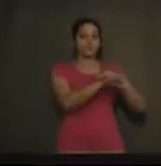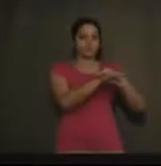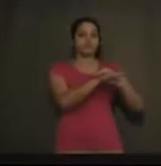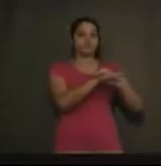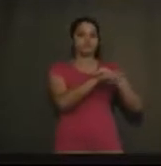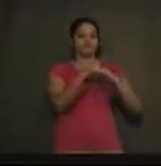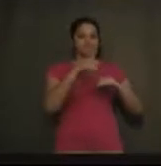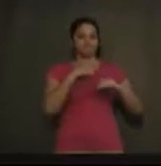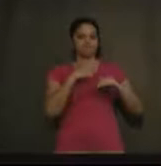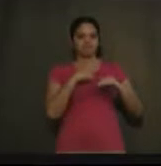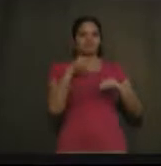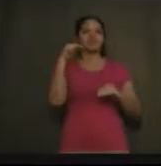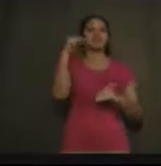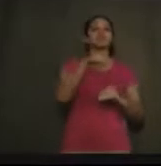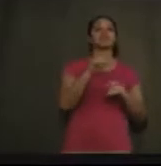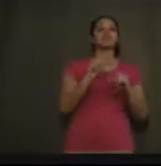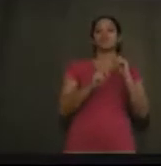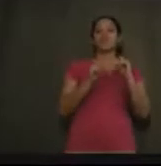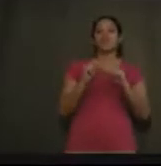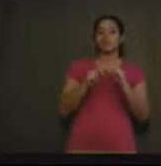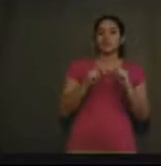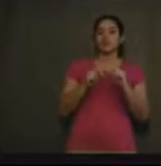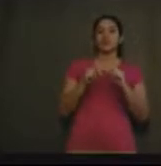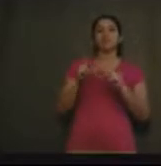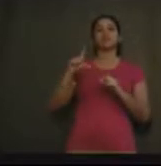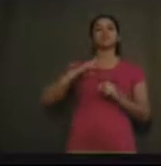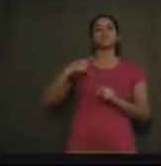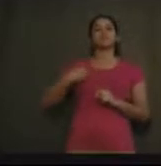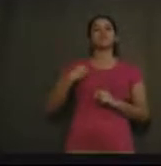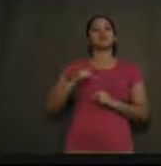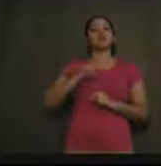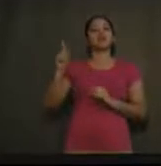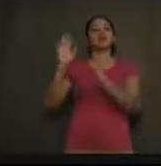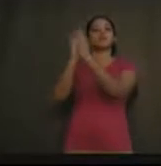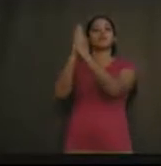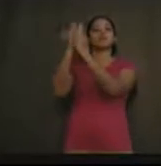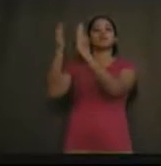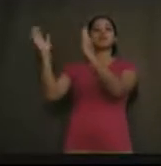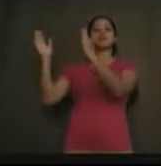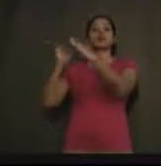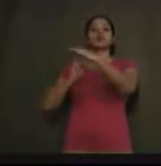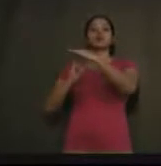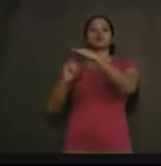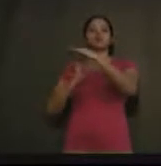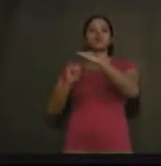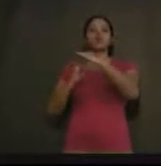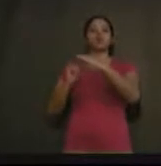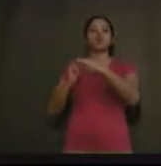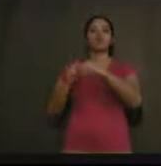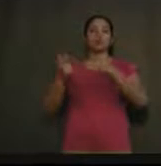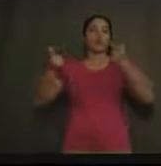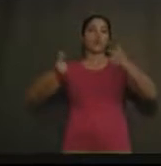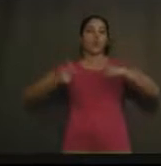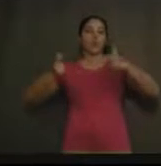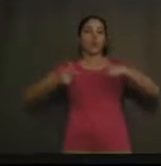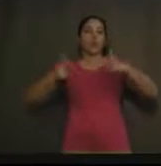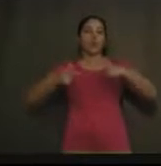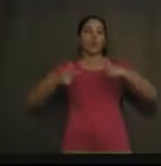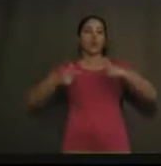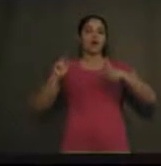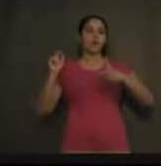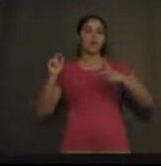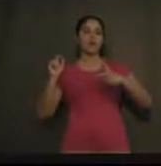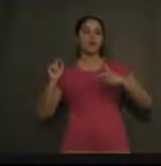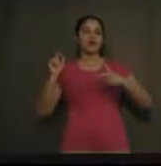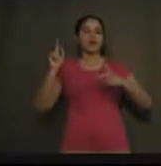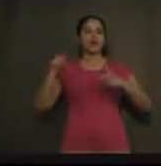desse número da acta matemática que está conservada na biblioteca do Instituto Mittag-Leffler. O instituto fica na